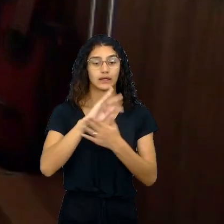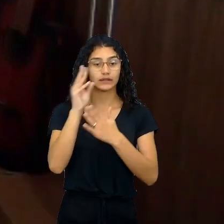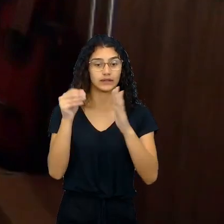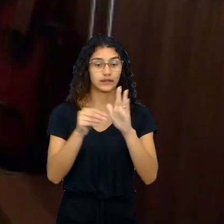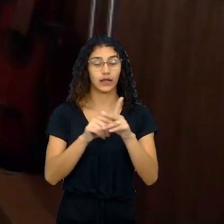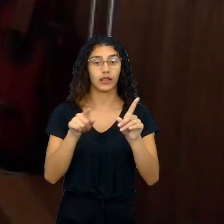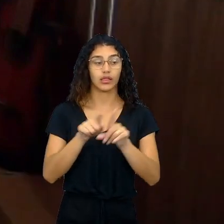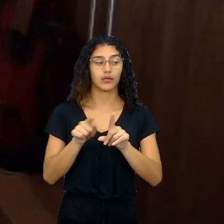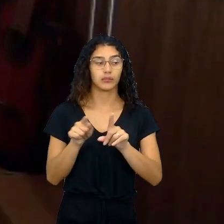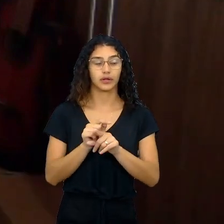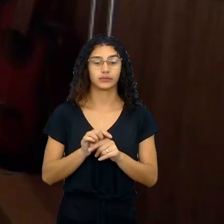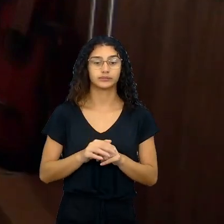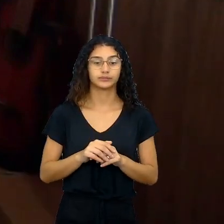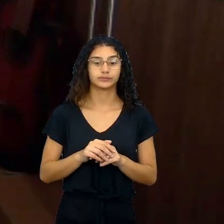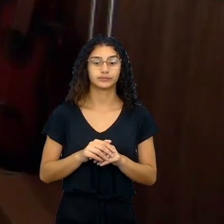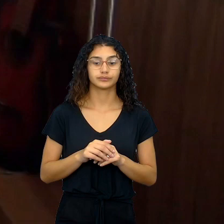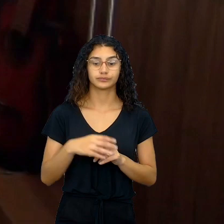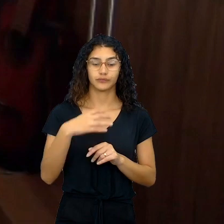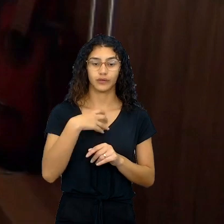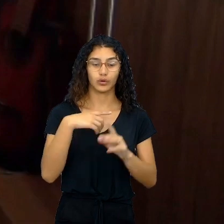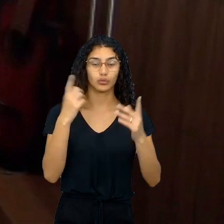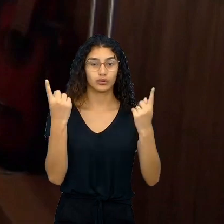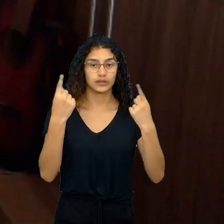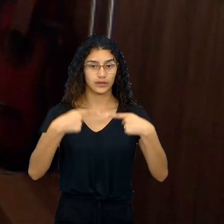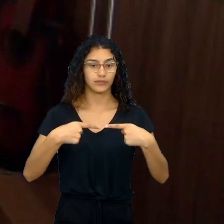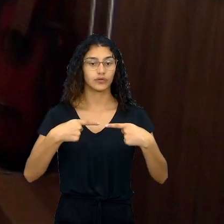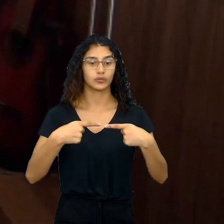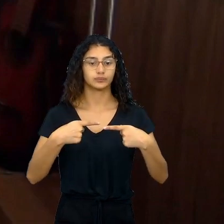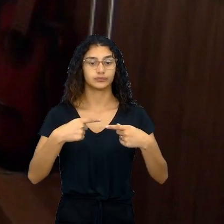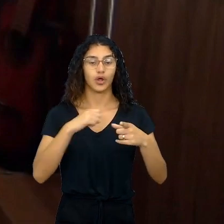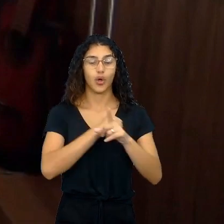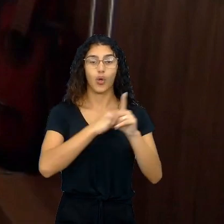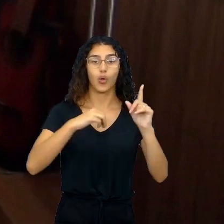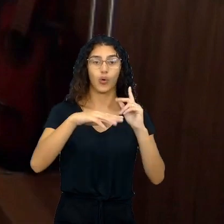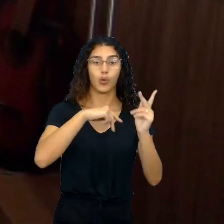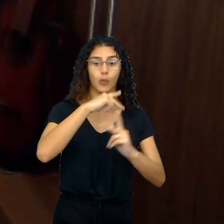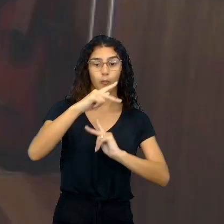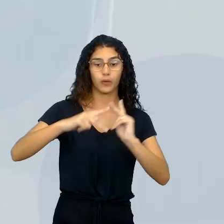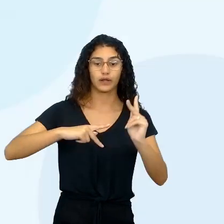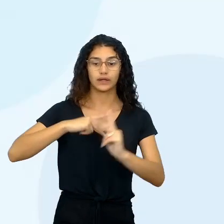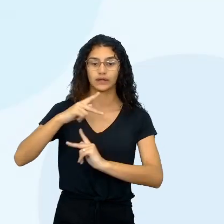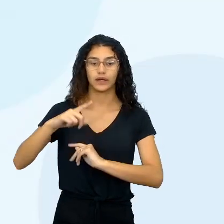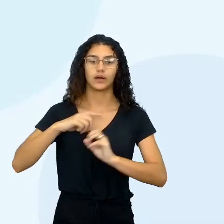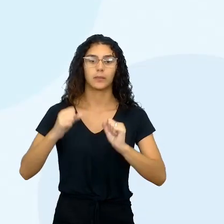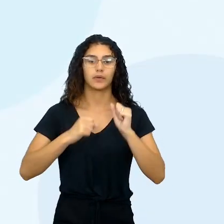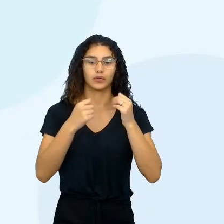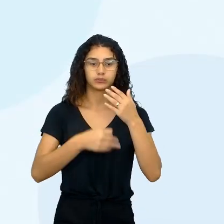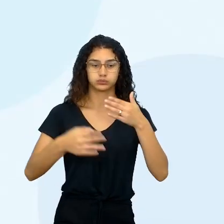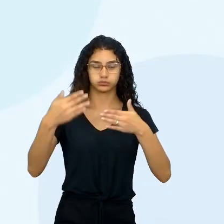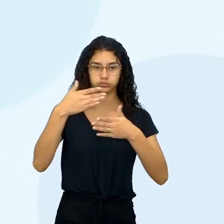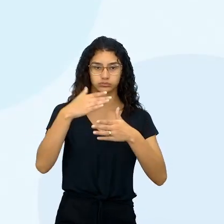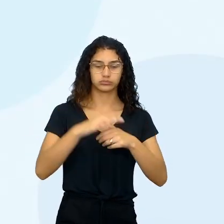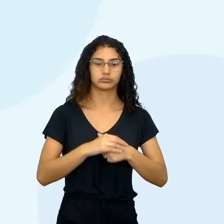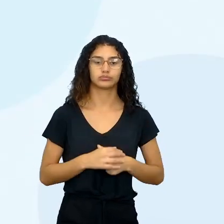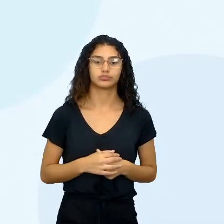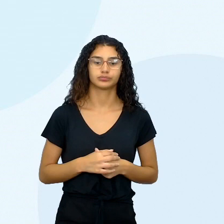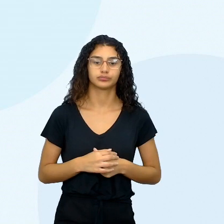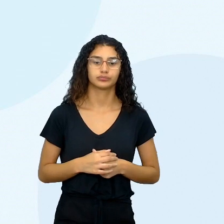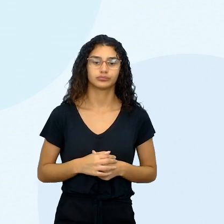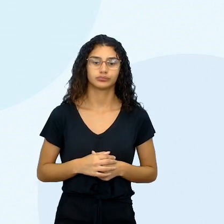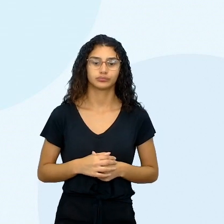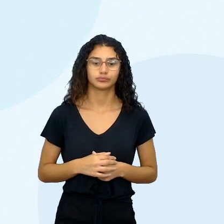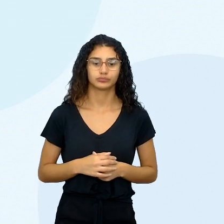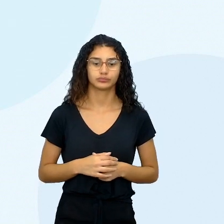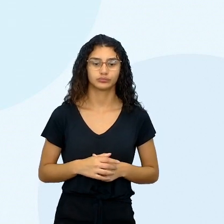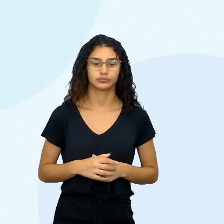acrescentar a questão dos desafios de ordem socioplanetária. Vocês podem projetar o próximo, por favor? A gente